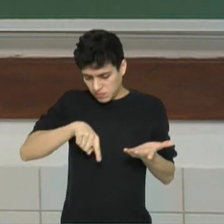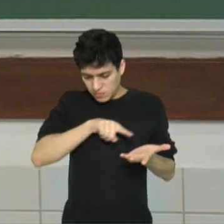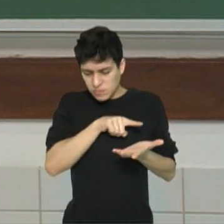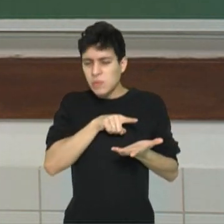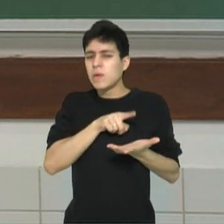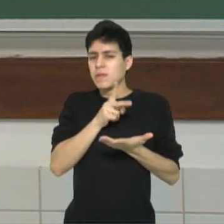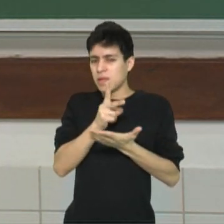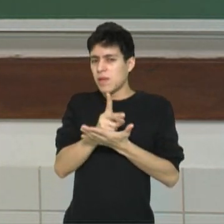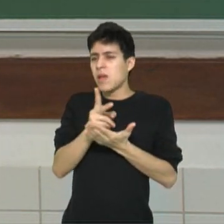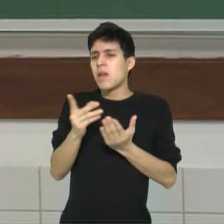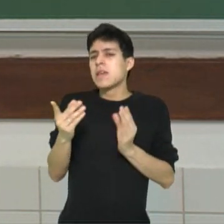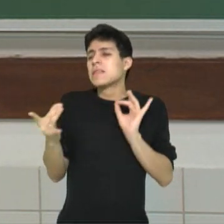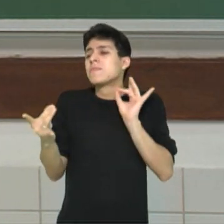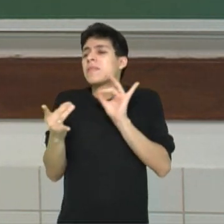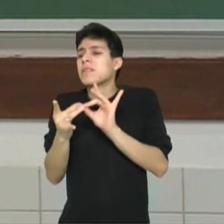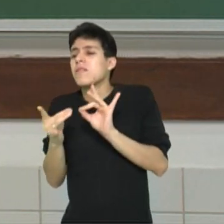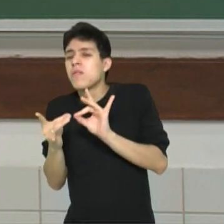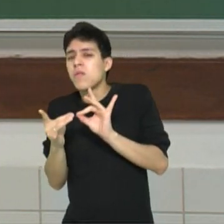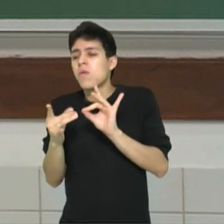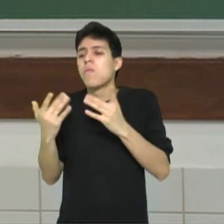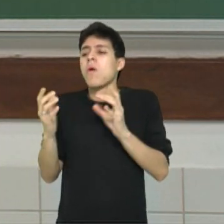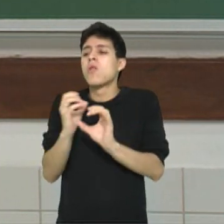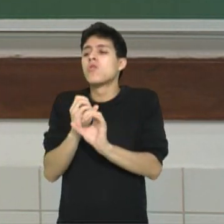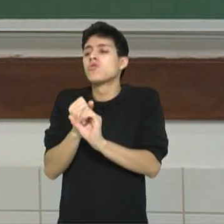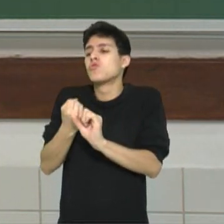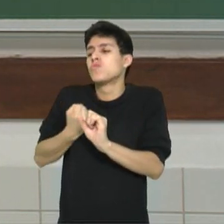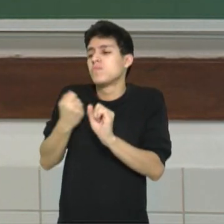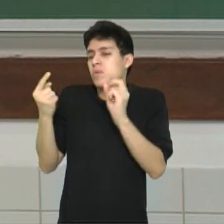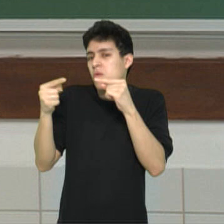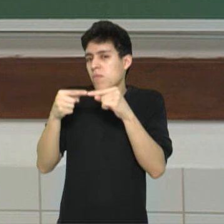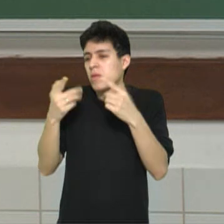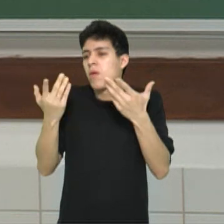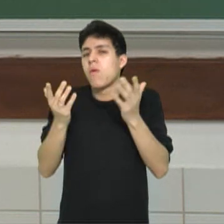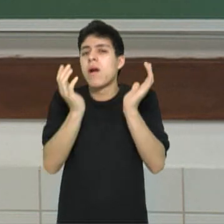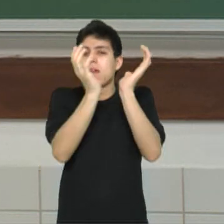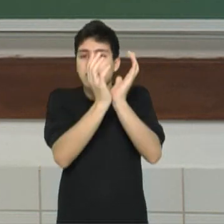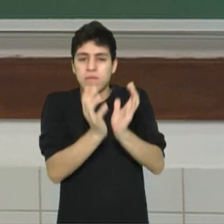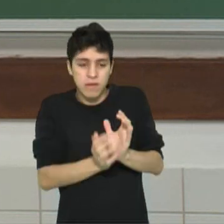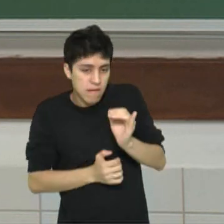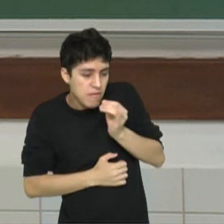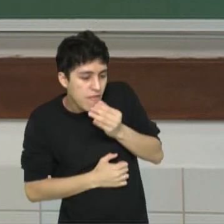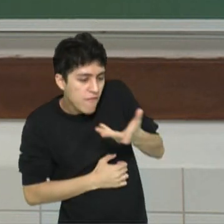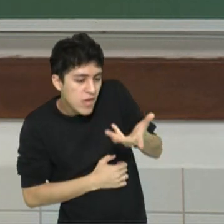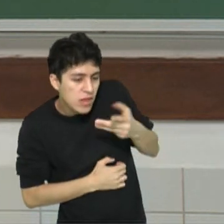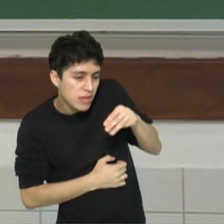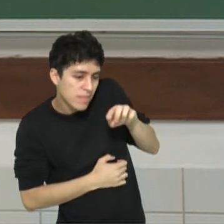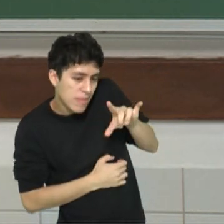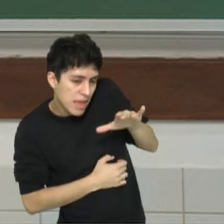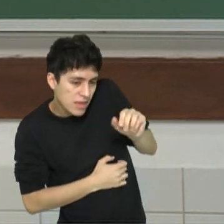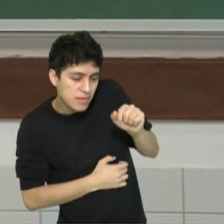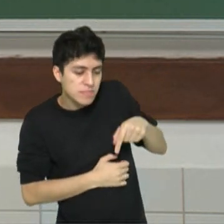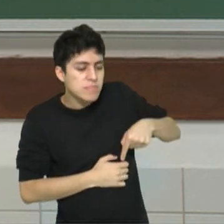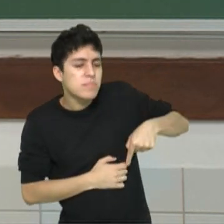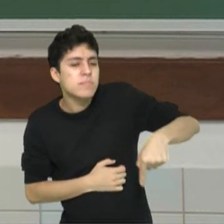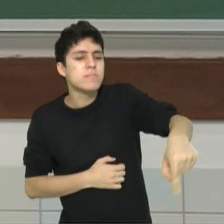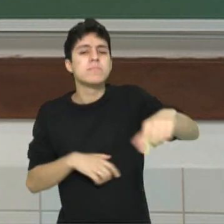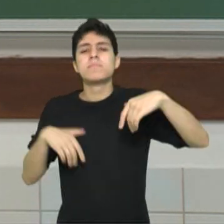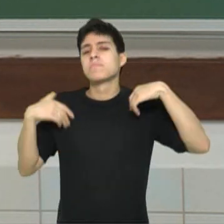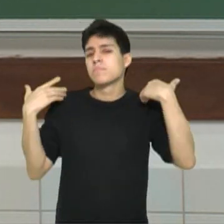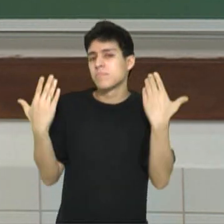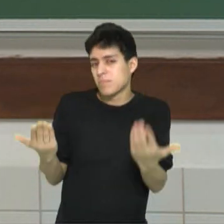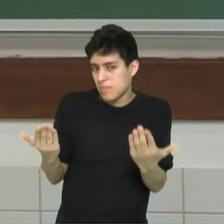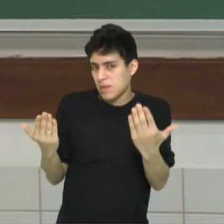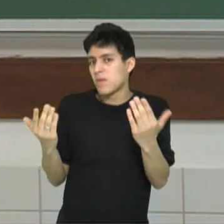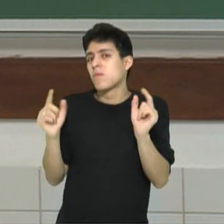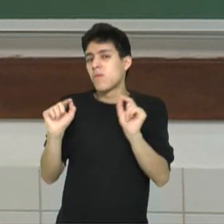sempre precisa especificar a unidade de medida. Se estamos falando aqui de velocidade média, a velocidade dele, então,